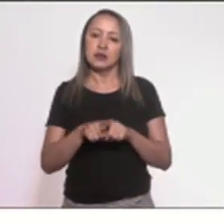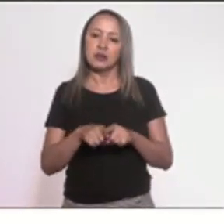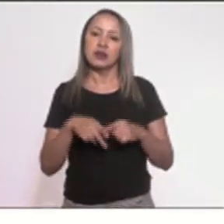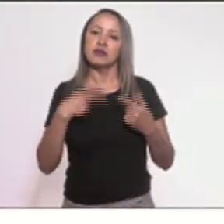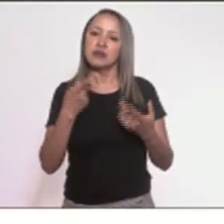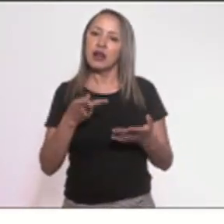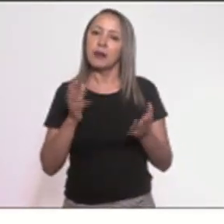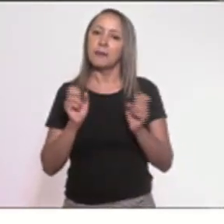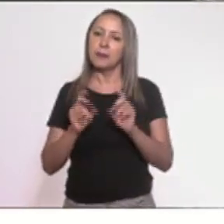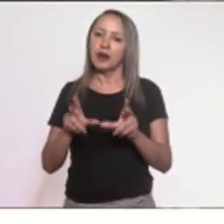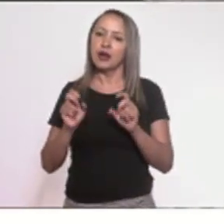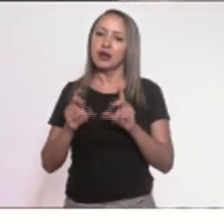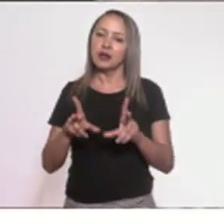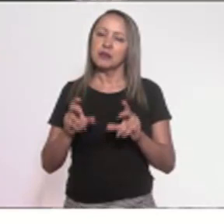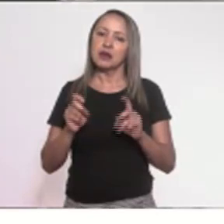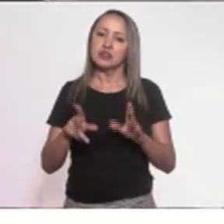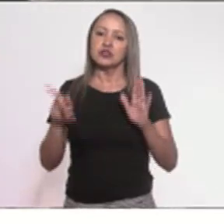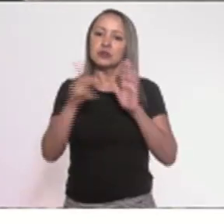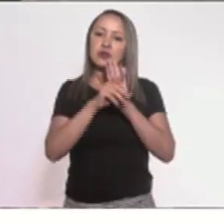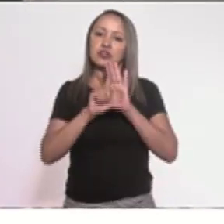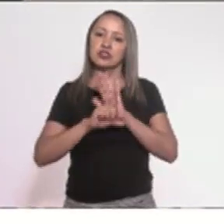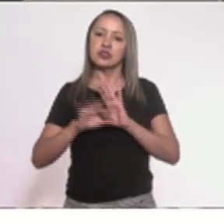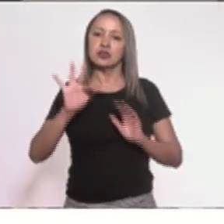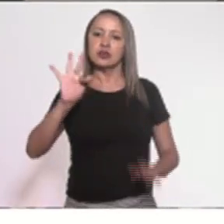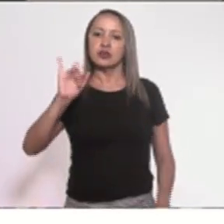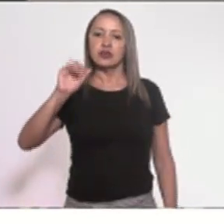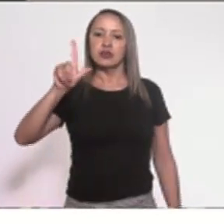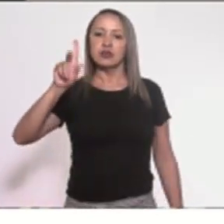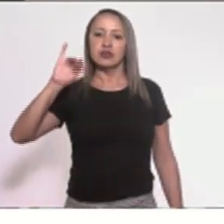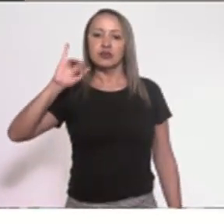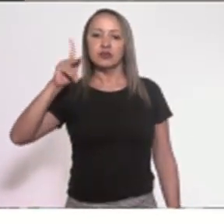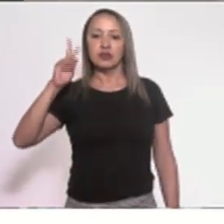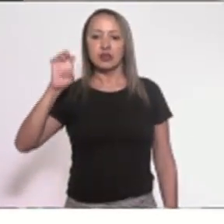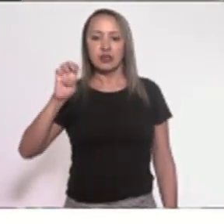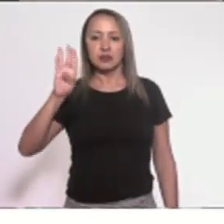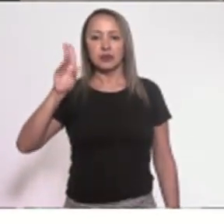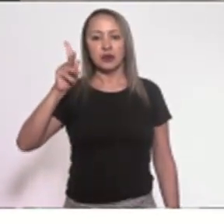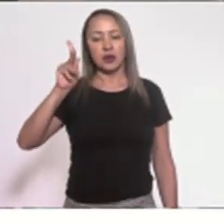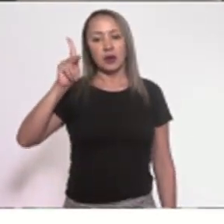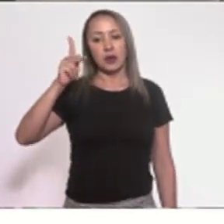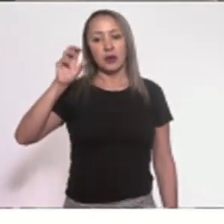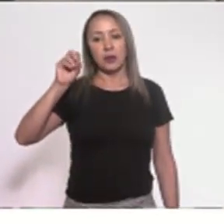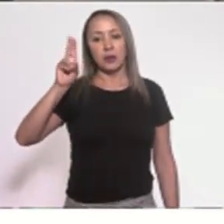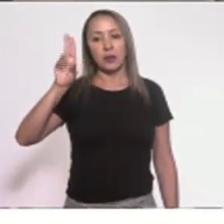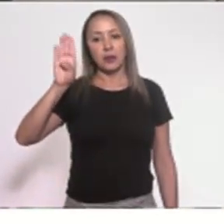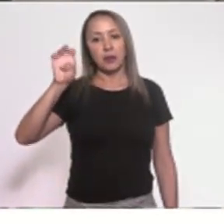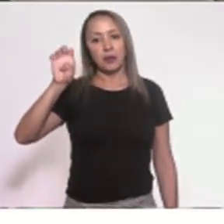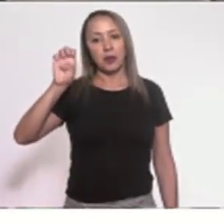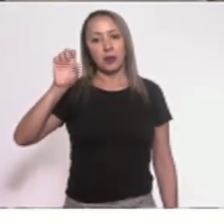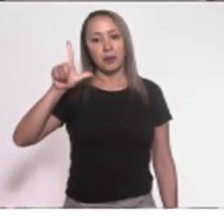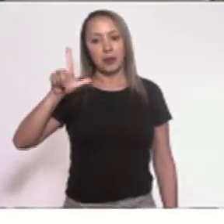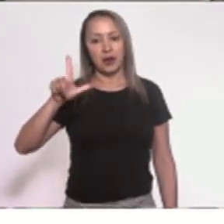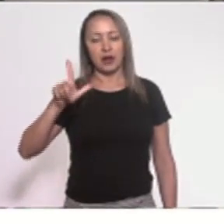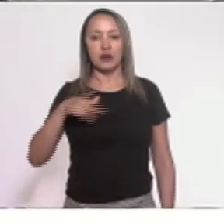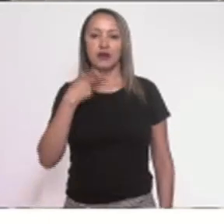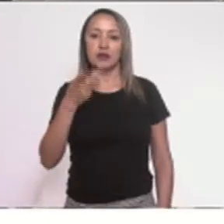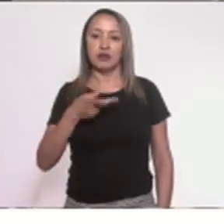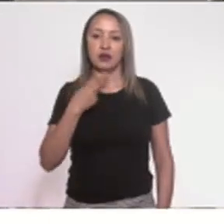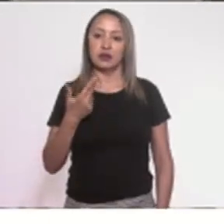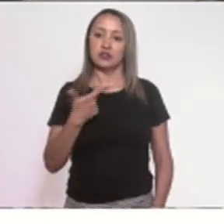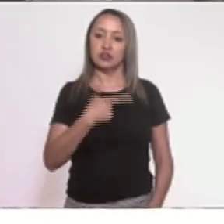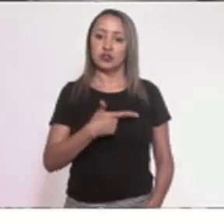Felipe Poubel, que dispõe exatamente sobre o comparecimento dos policiais